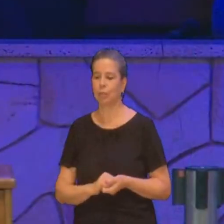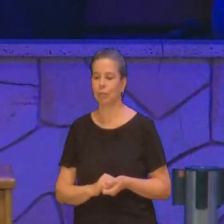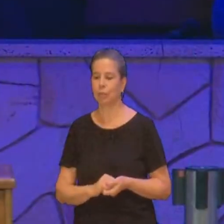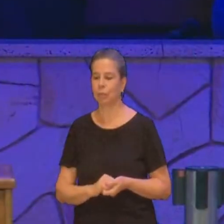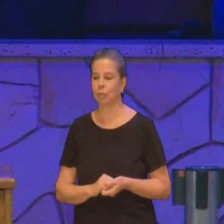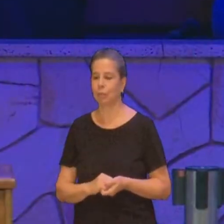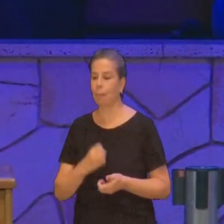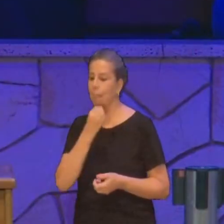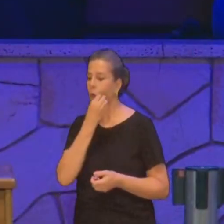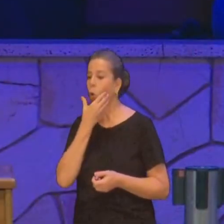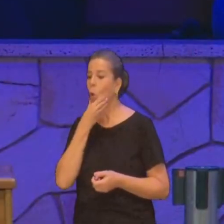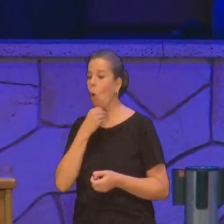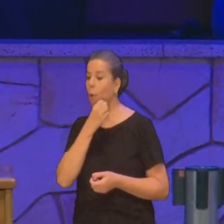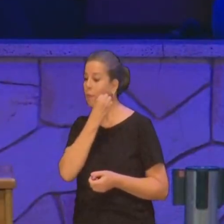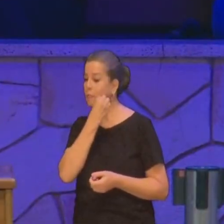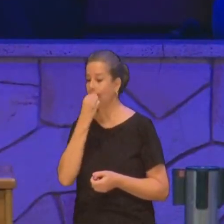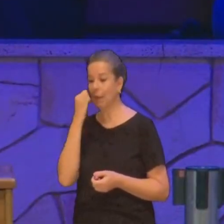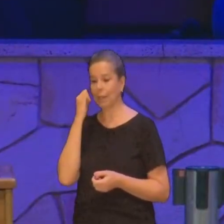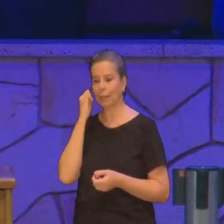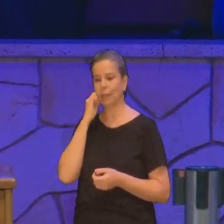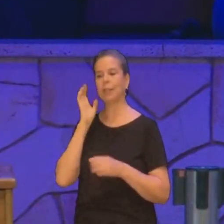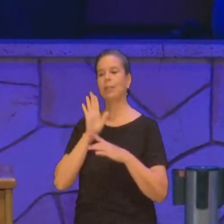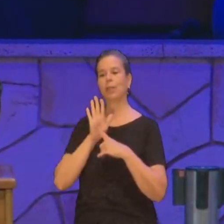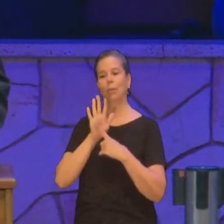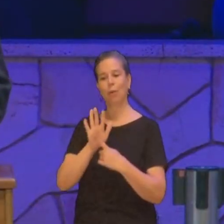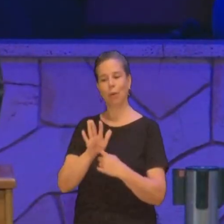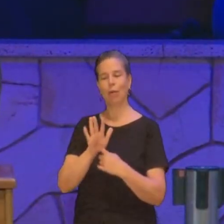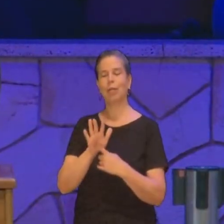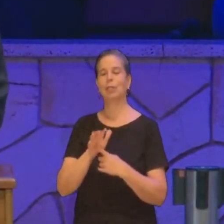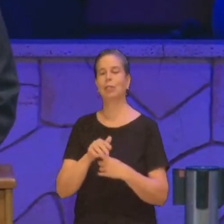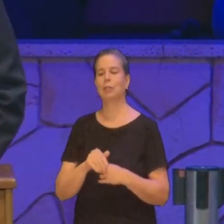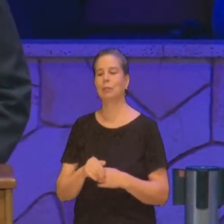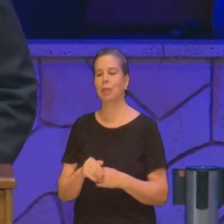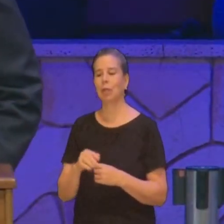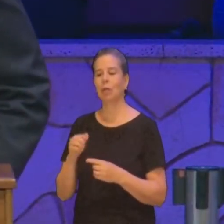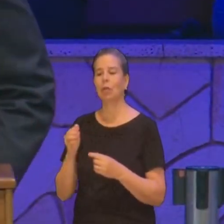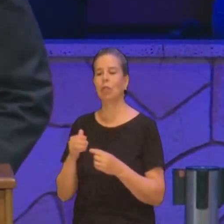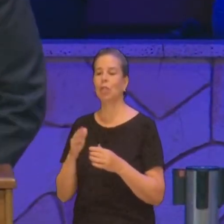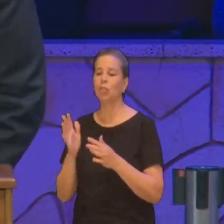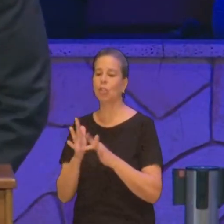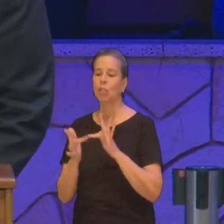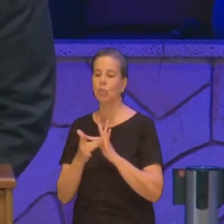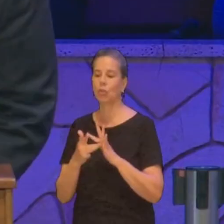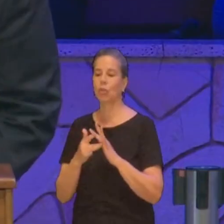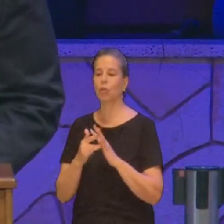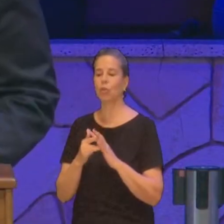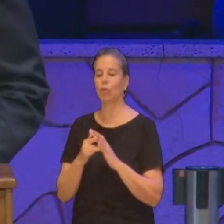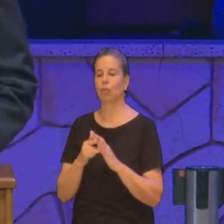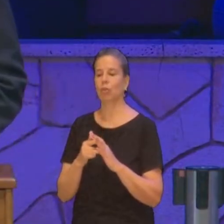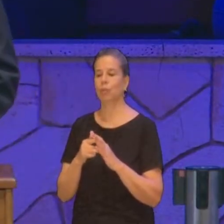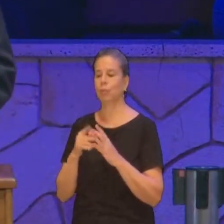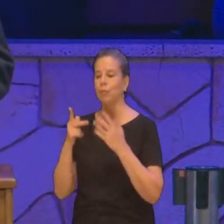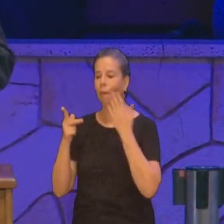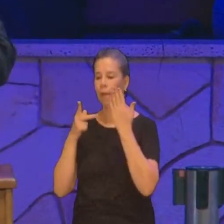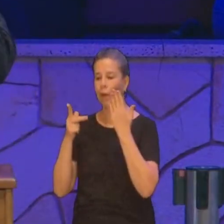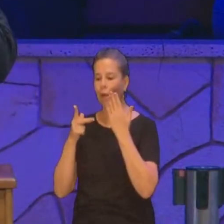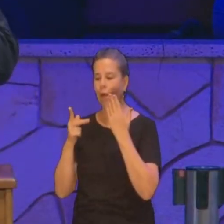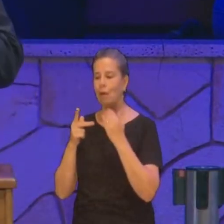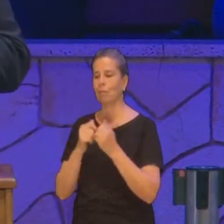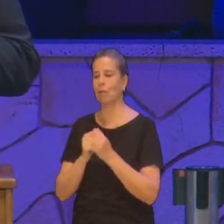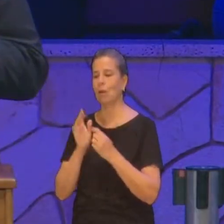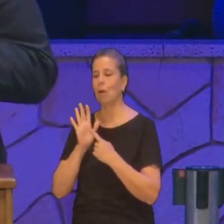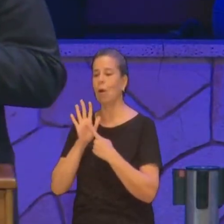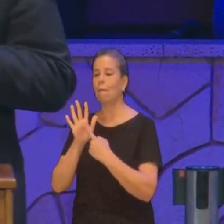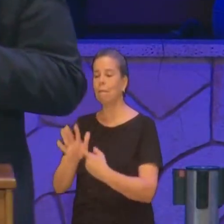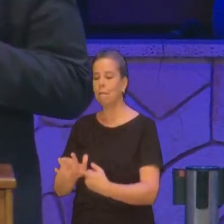O samaritano nos traz aqui uma lição nessa palavra que Jesus conta, como o sacrifício e o amor